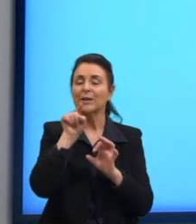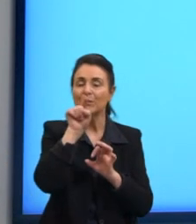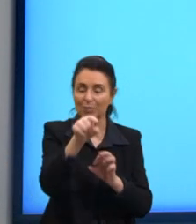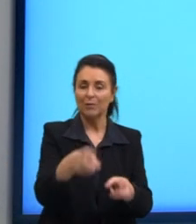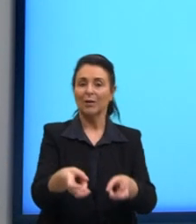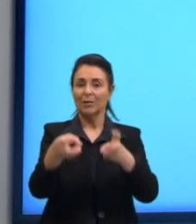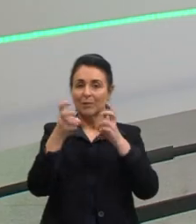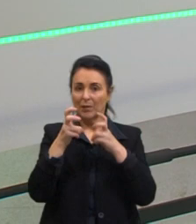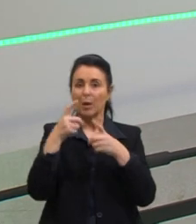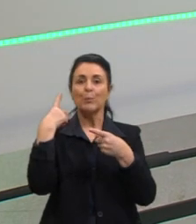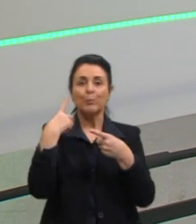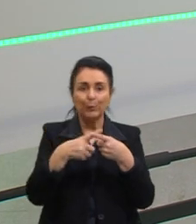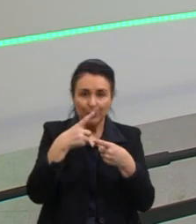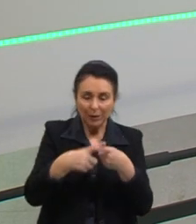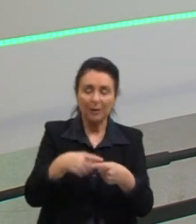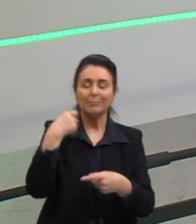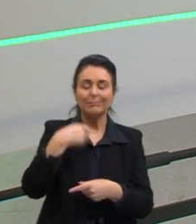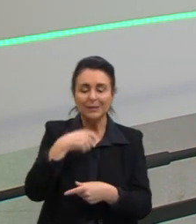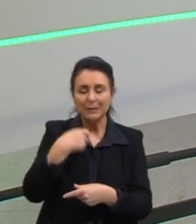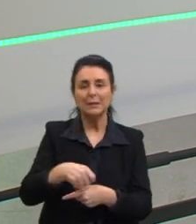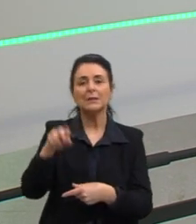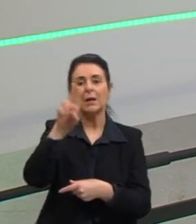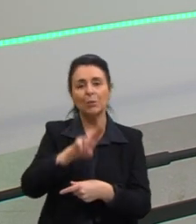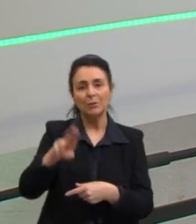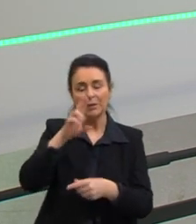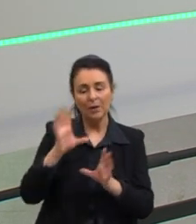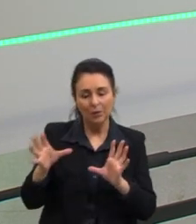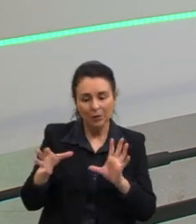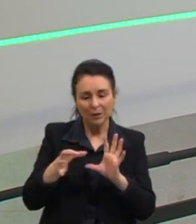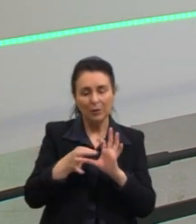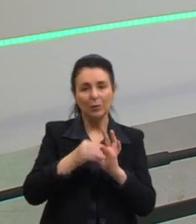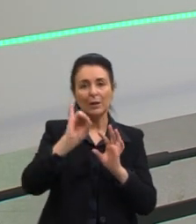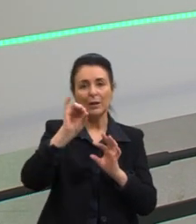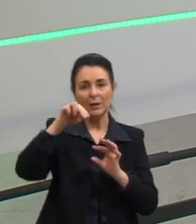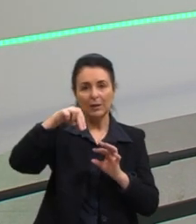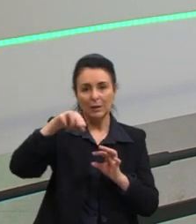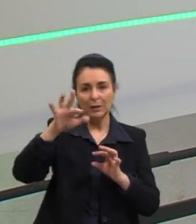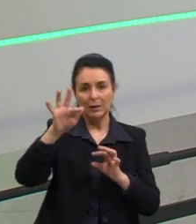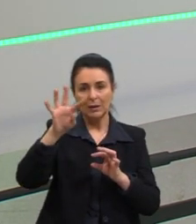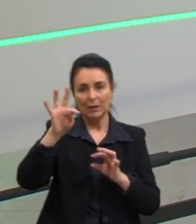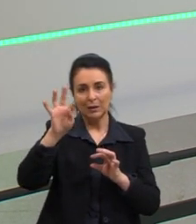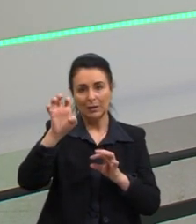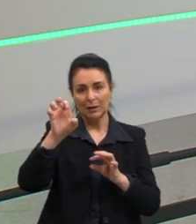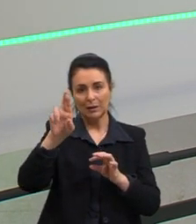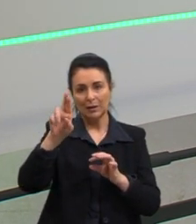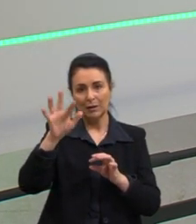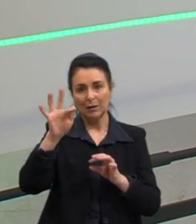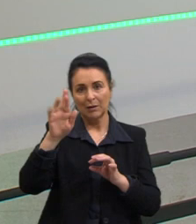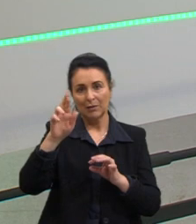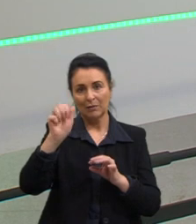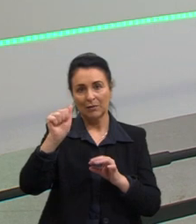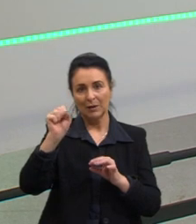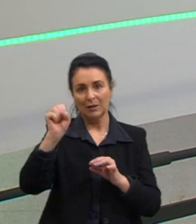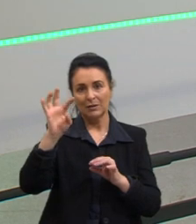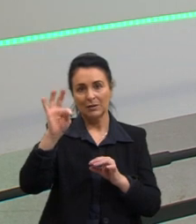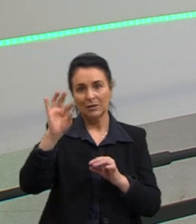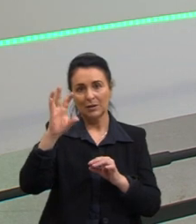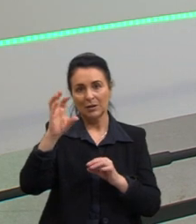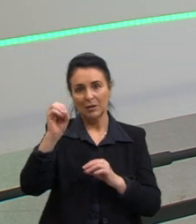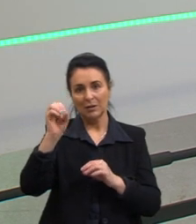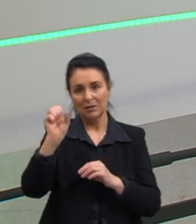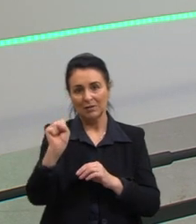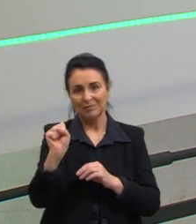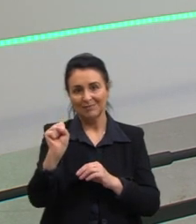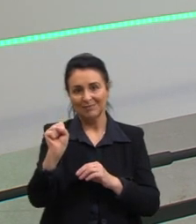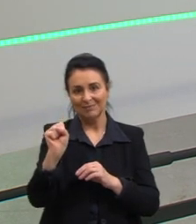Porque precisamos usar conectores interfrásicos tira ele para ti reparar a falta que ele faz Vale